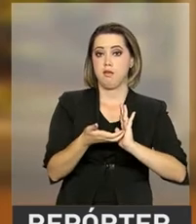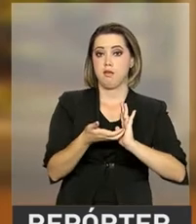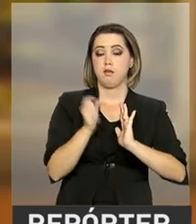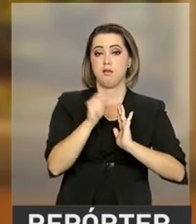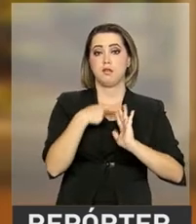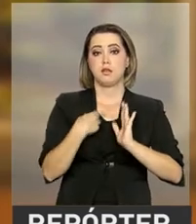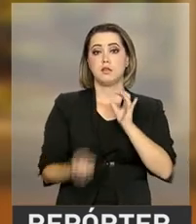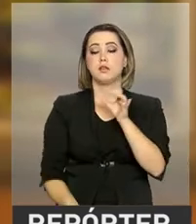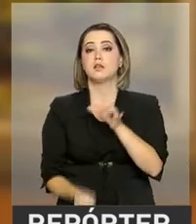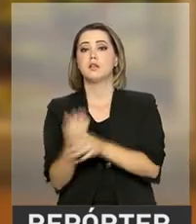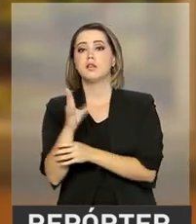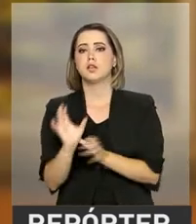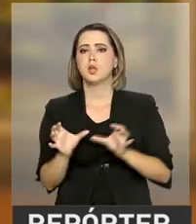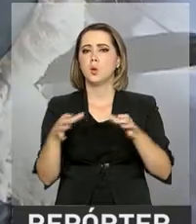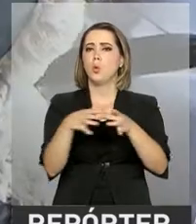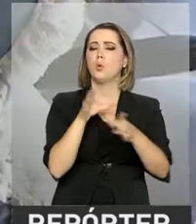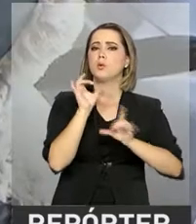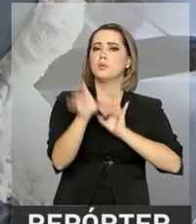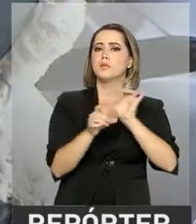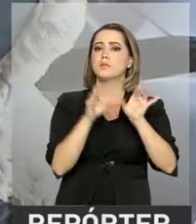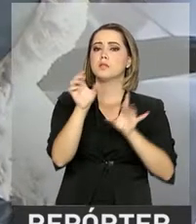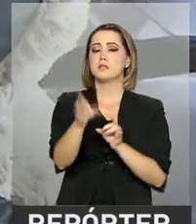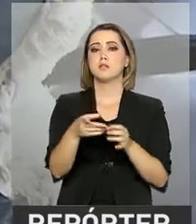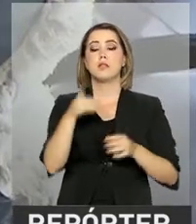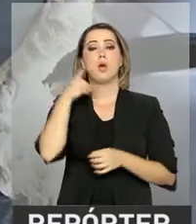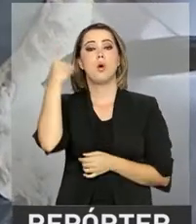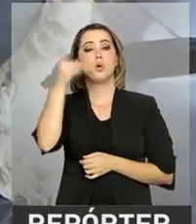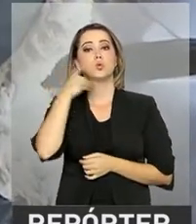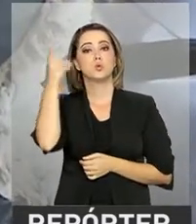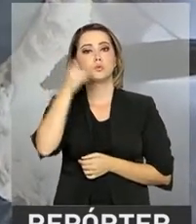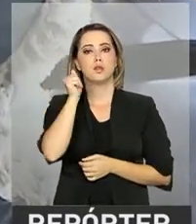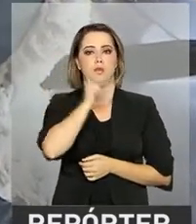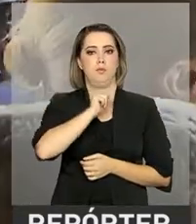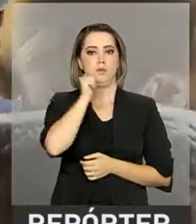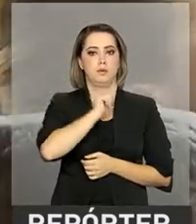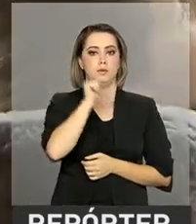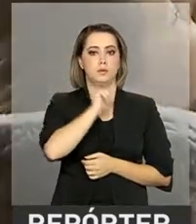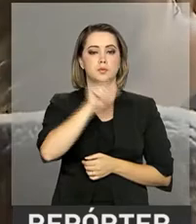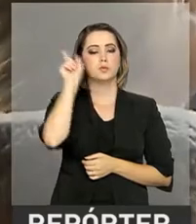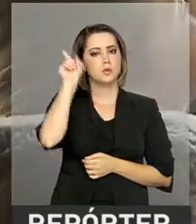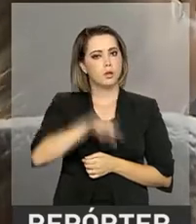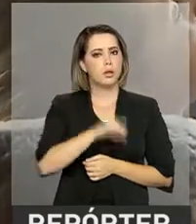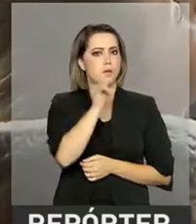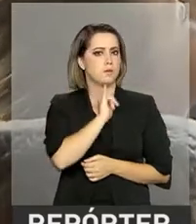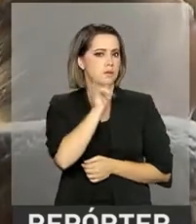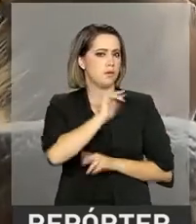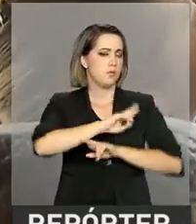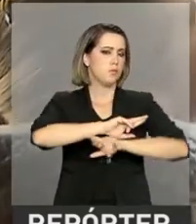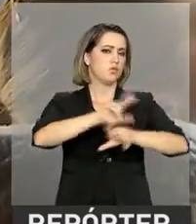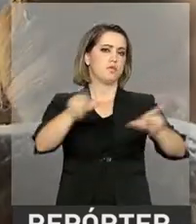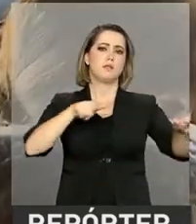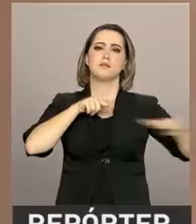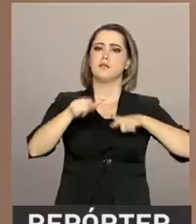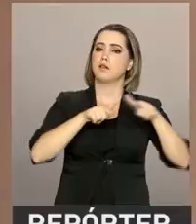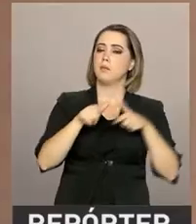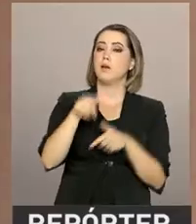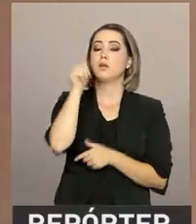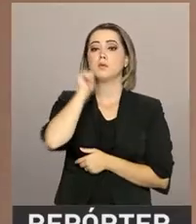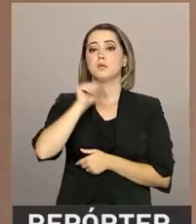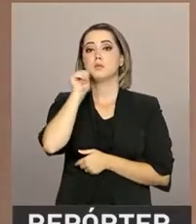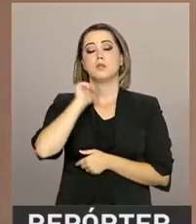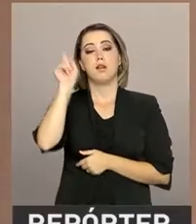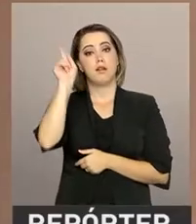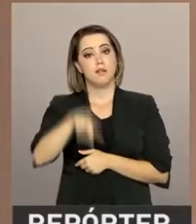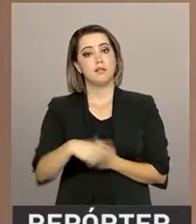Procuradoria Parlamentar da Mulher. Um exemplo vivo da presença da mulher nas mais variadas atividades é